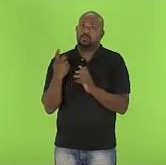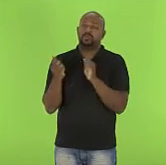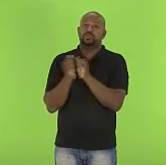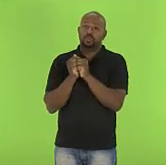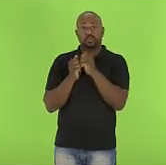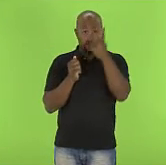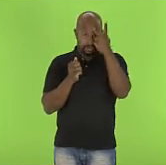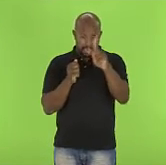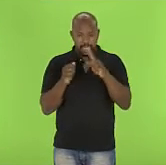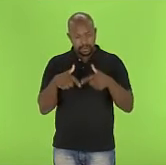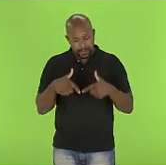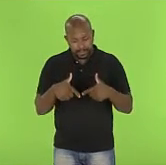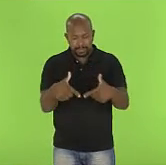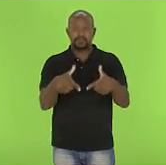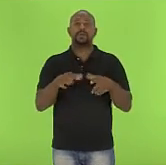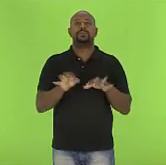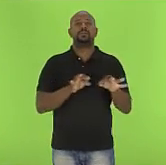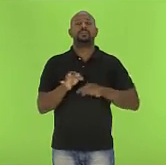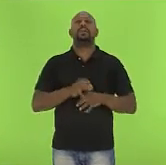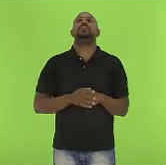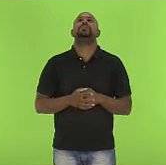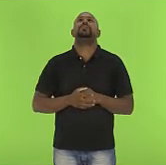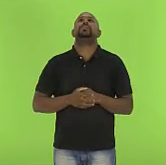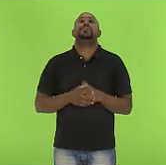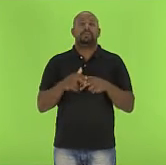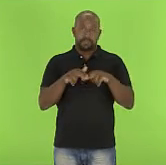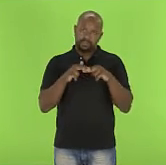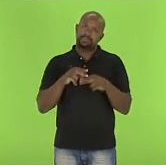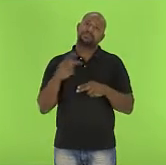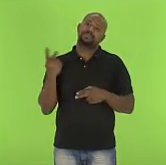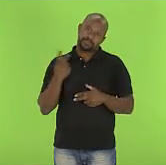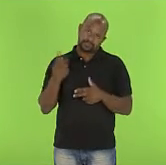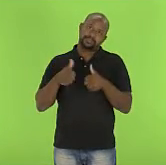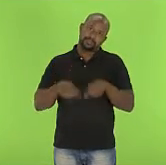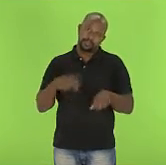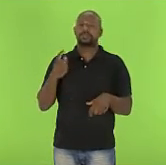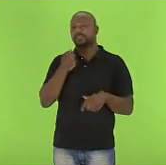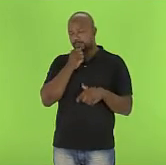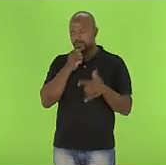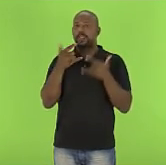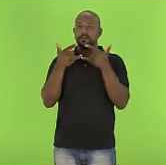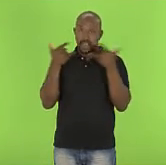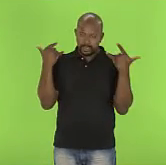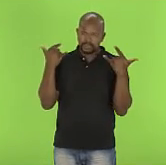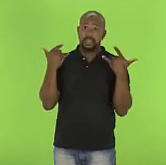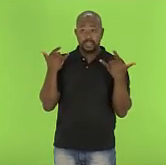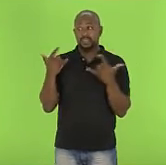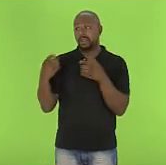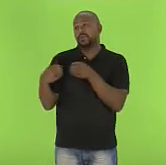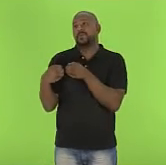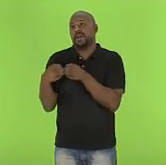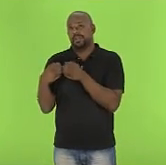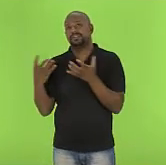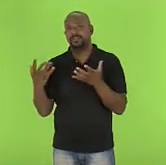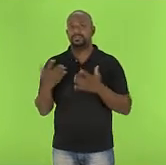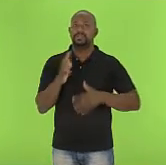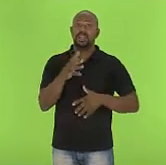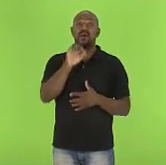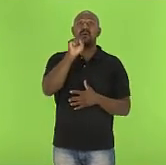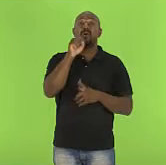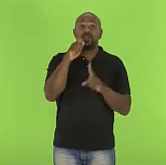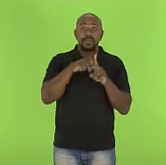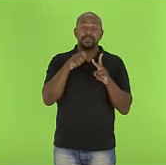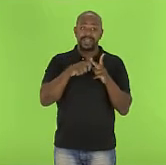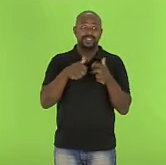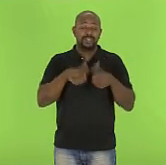isolando juntos, né, para a realização desse projeto. Por isso que estamos aqui sem máscaras e tão próximos. Estamos